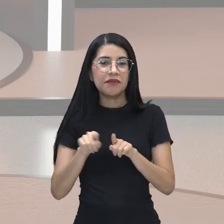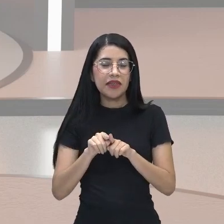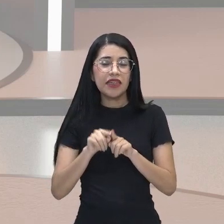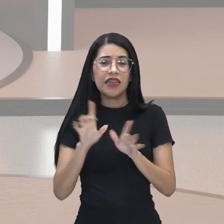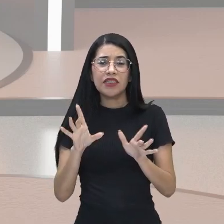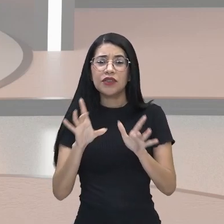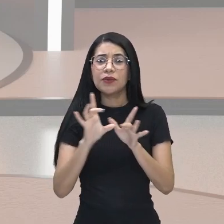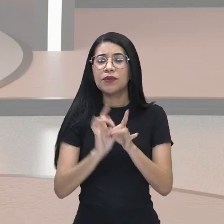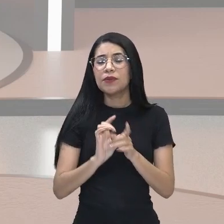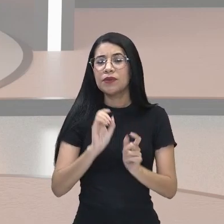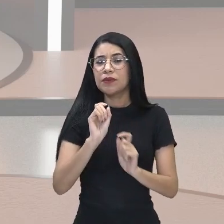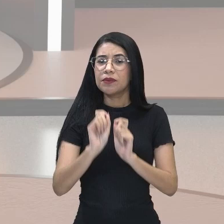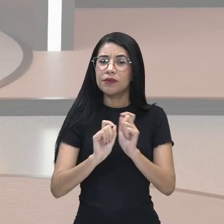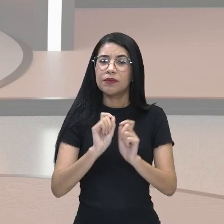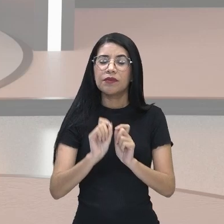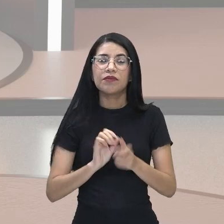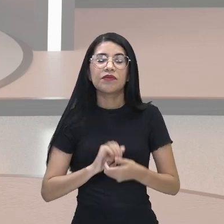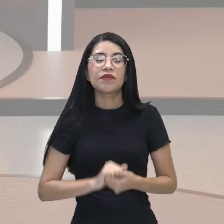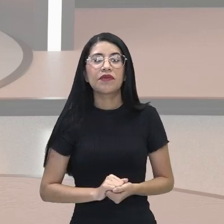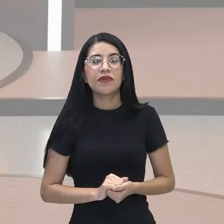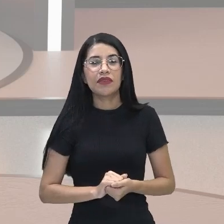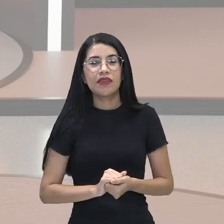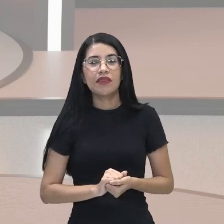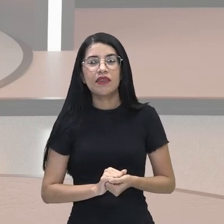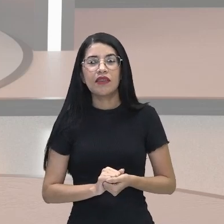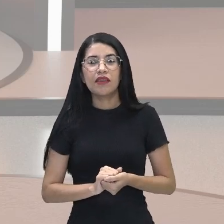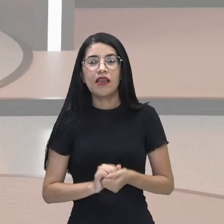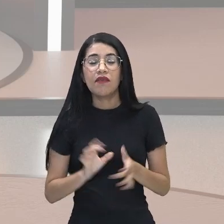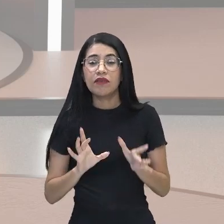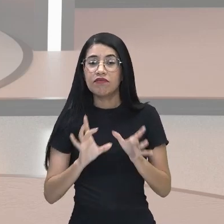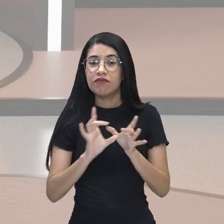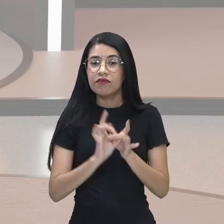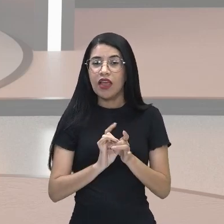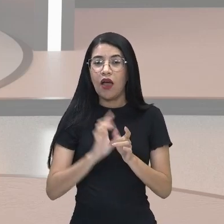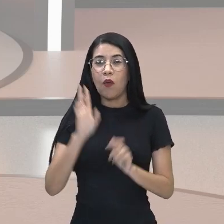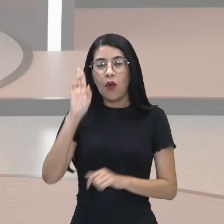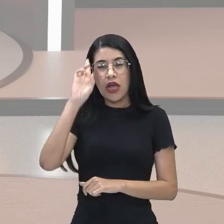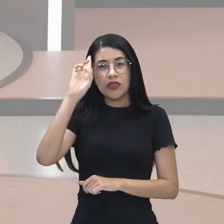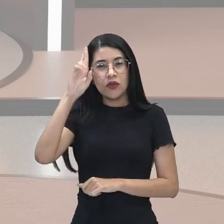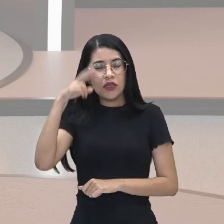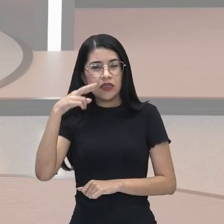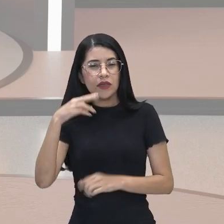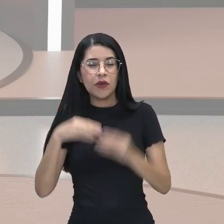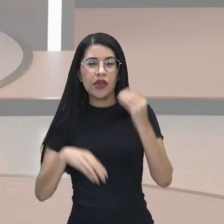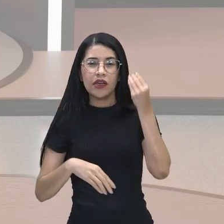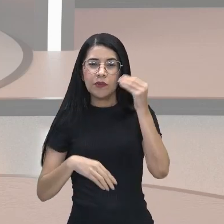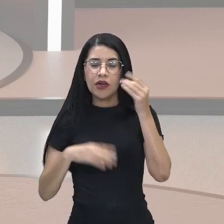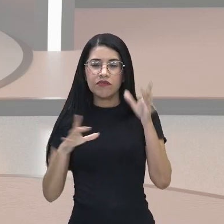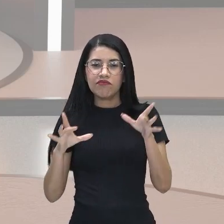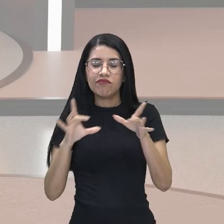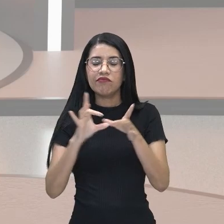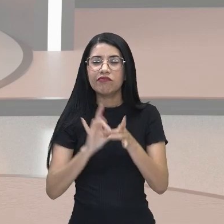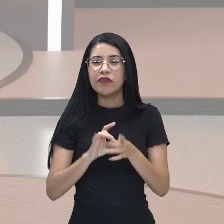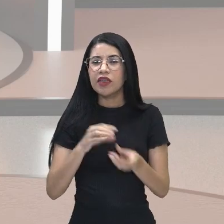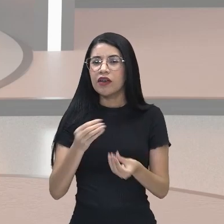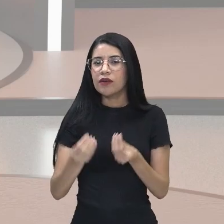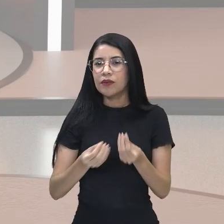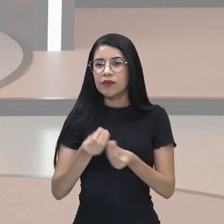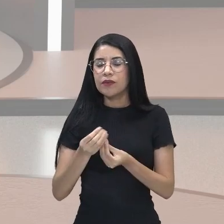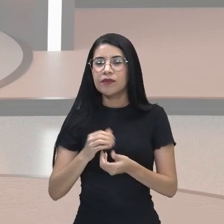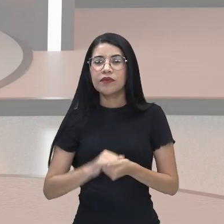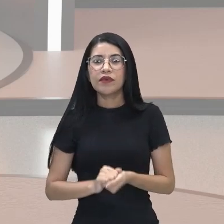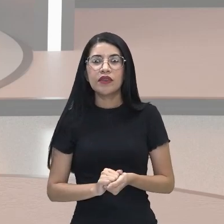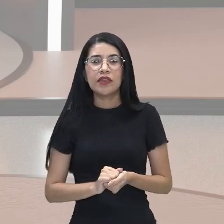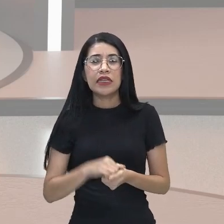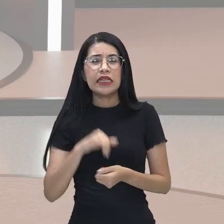juntar esses dois, né? Ele vai tentar juntar o racionalismo e o empirismo. Ele vai dizer, se nós